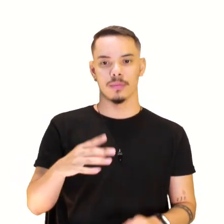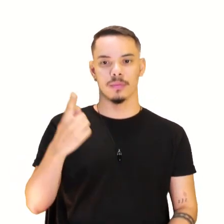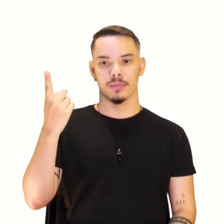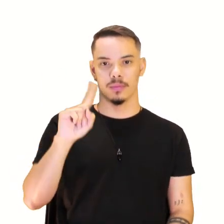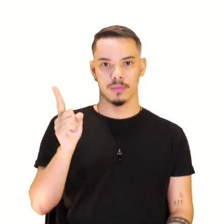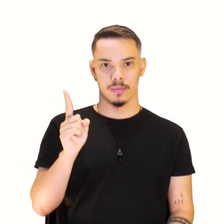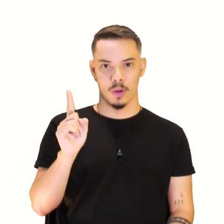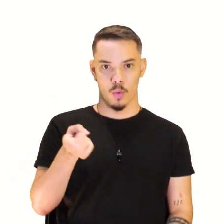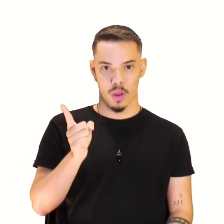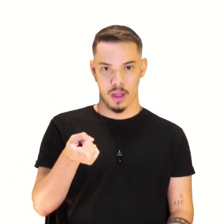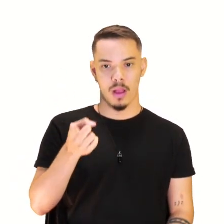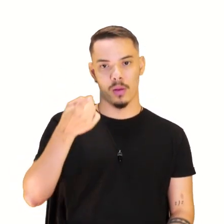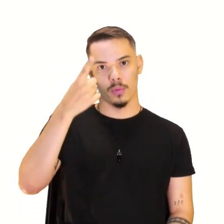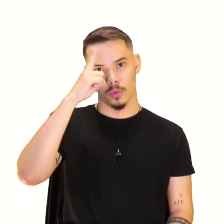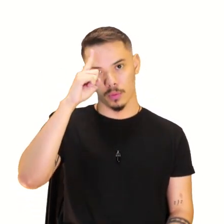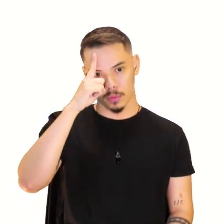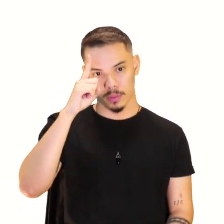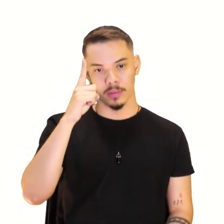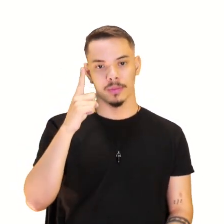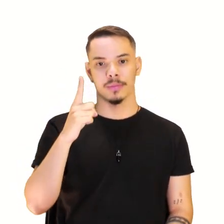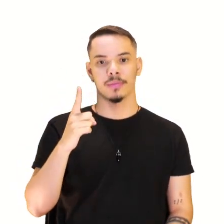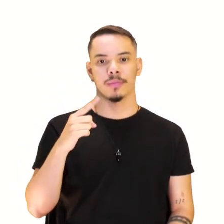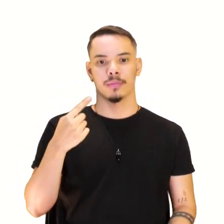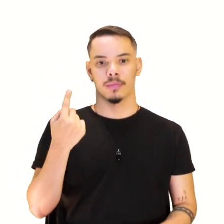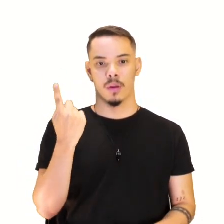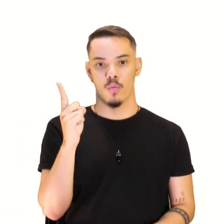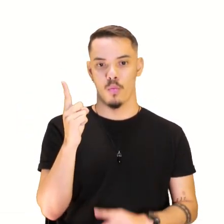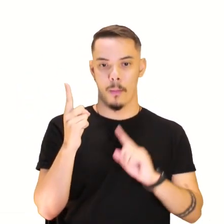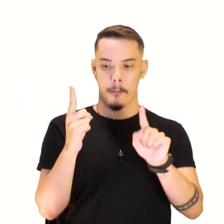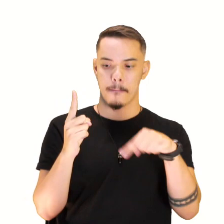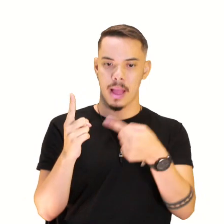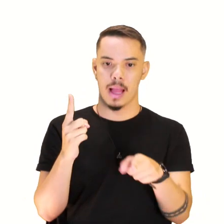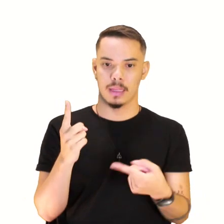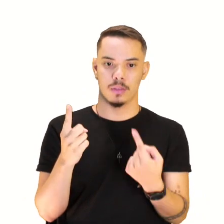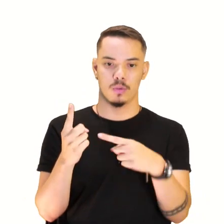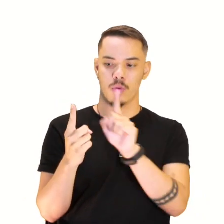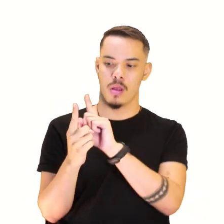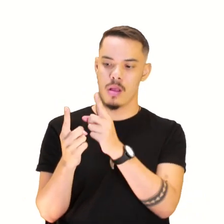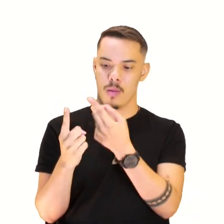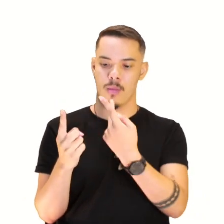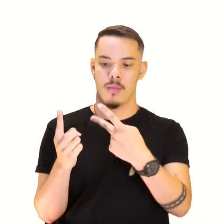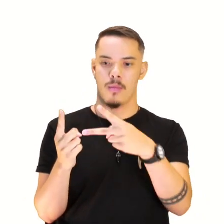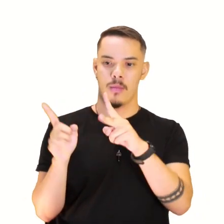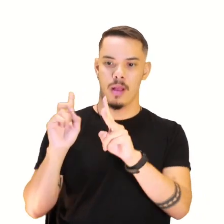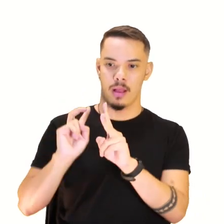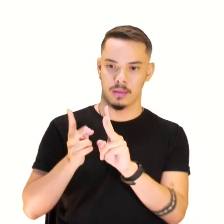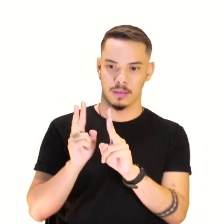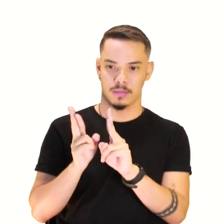do que no dia anterior, num total de 30 dias, como é que ficou a situação dele?